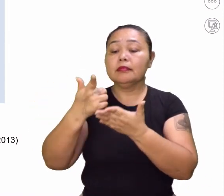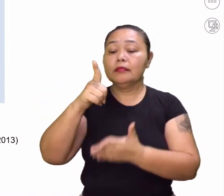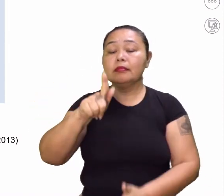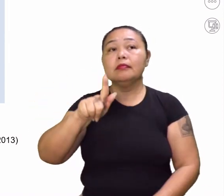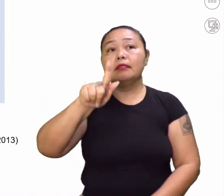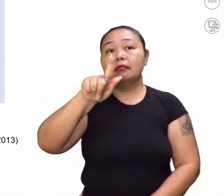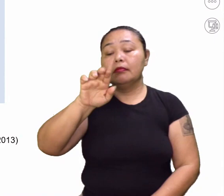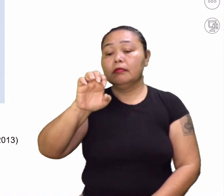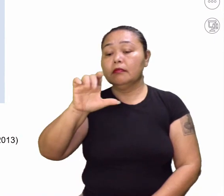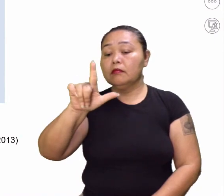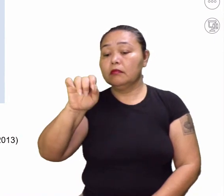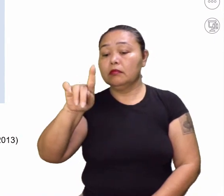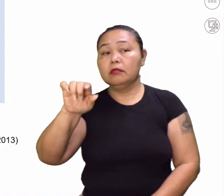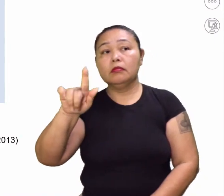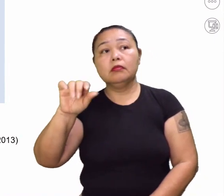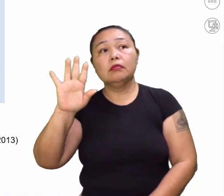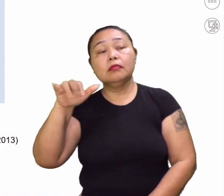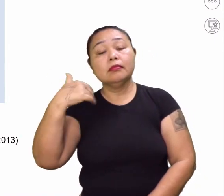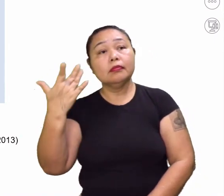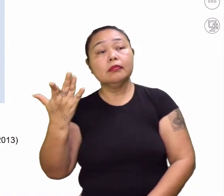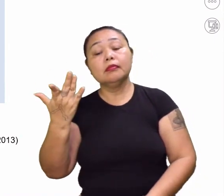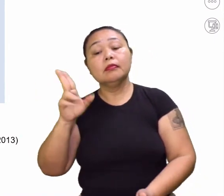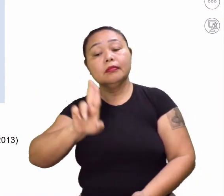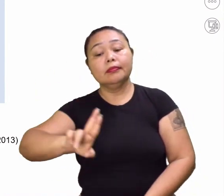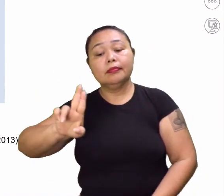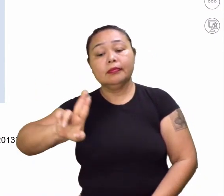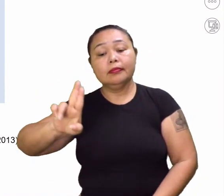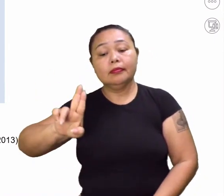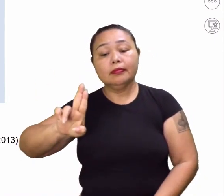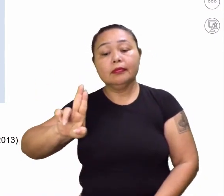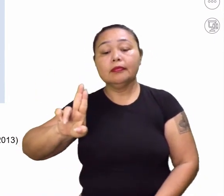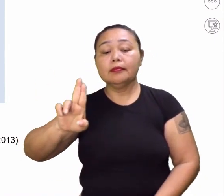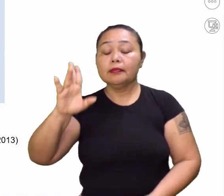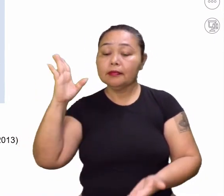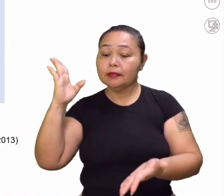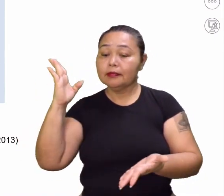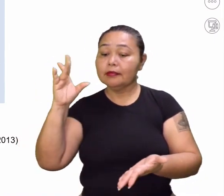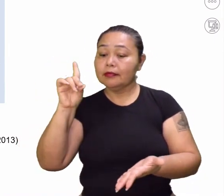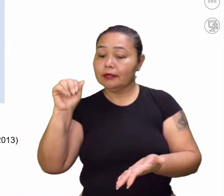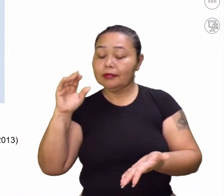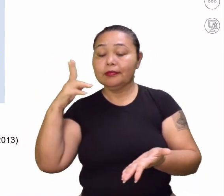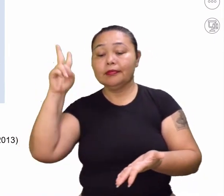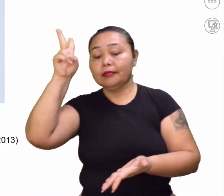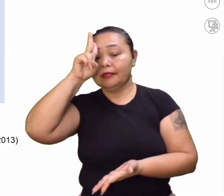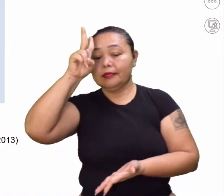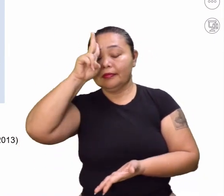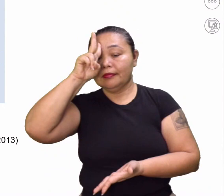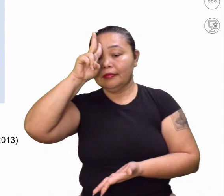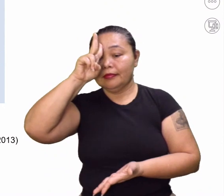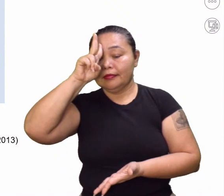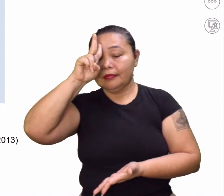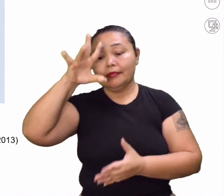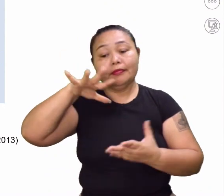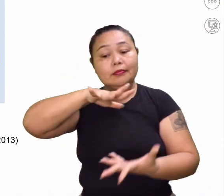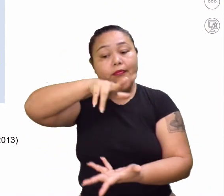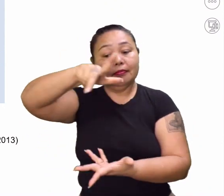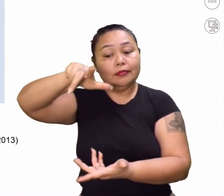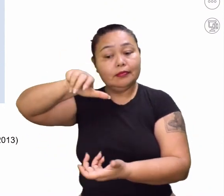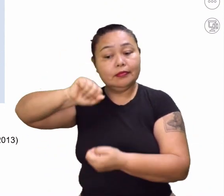geologia. Então, que usamos aí para datar a história da